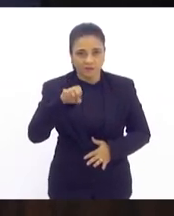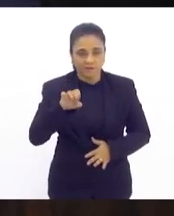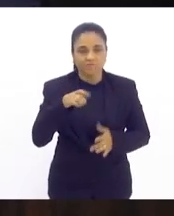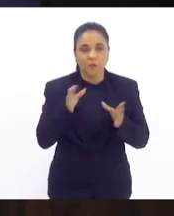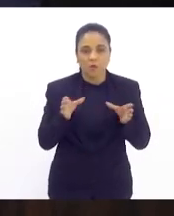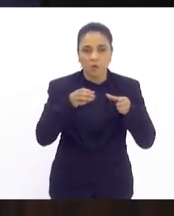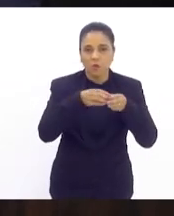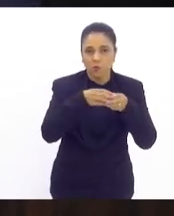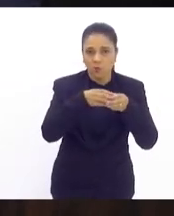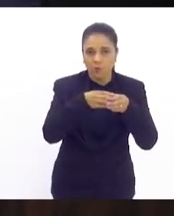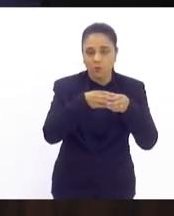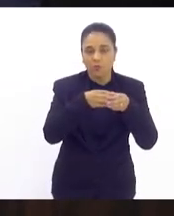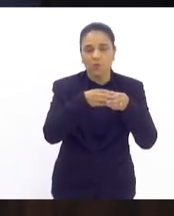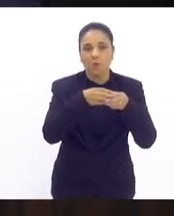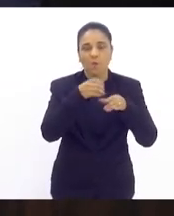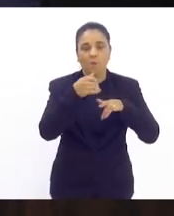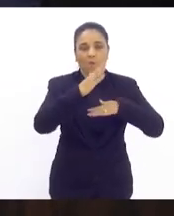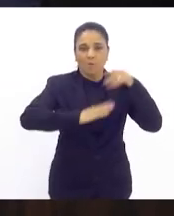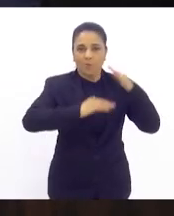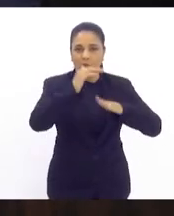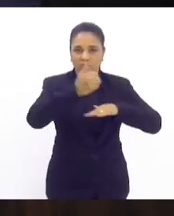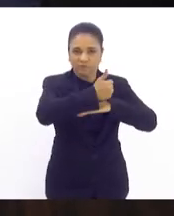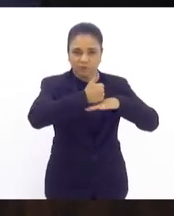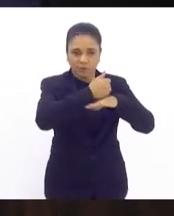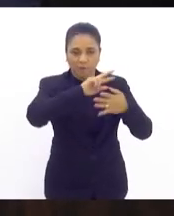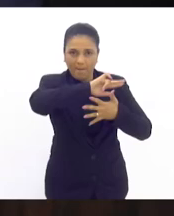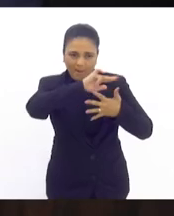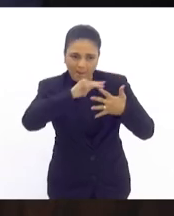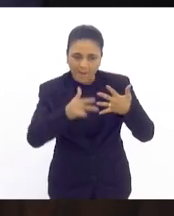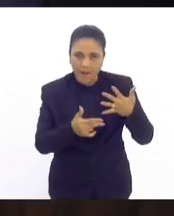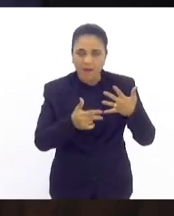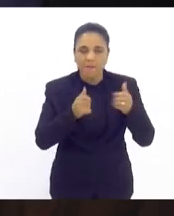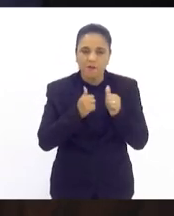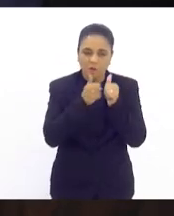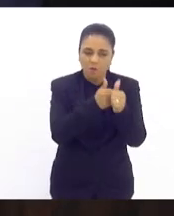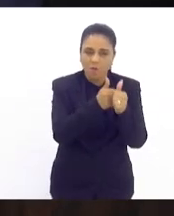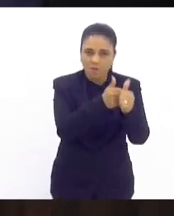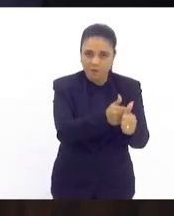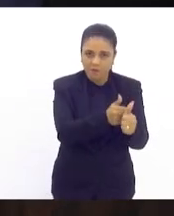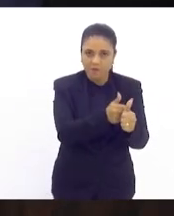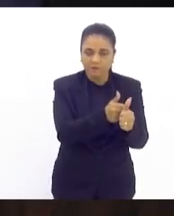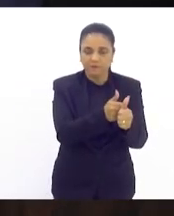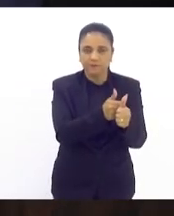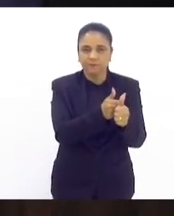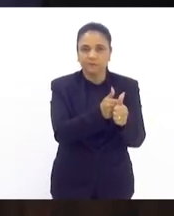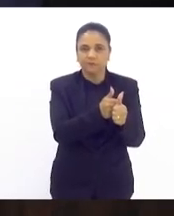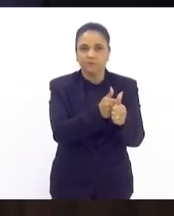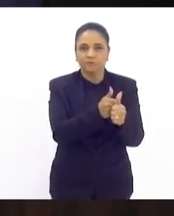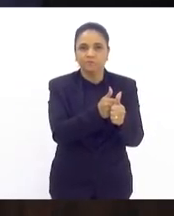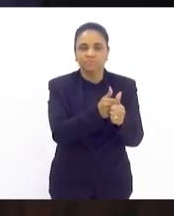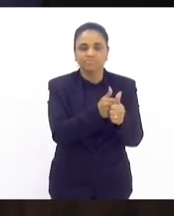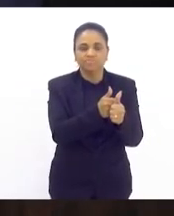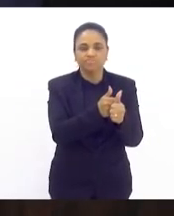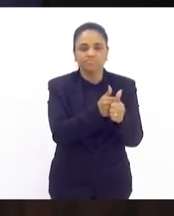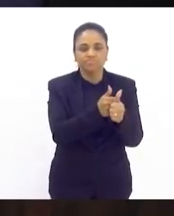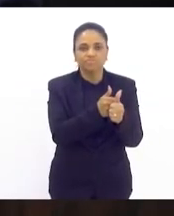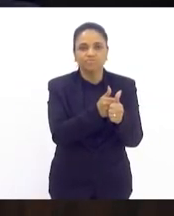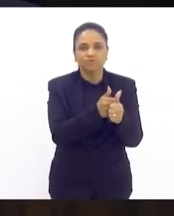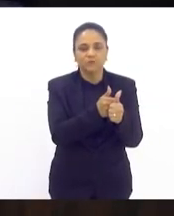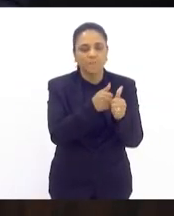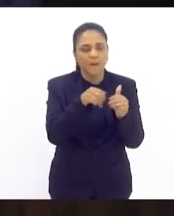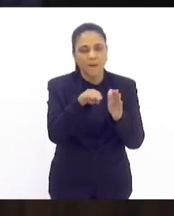equipe multiprofissional para o acompanhamento de todas as etapas